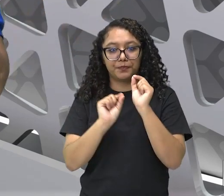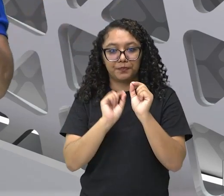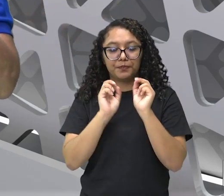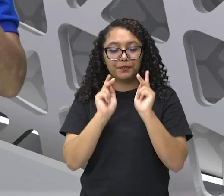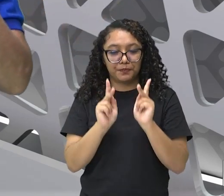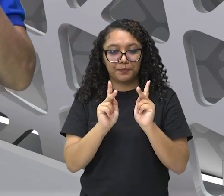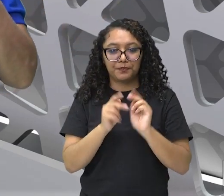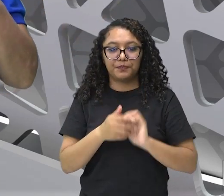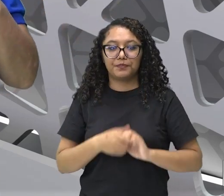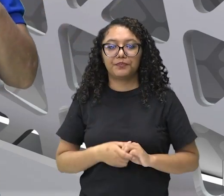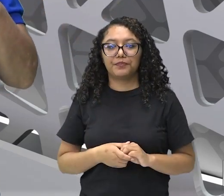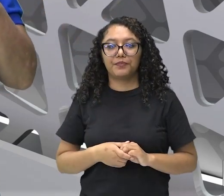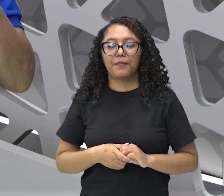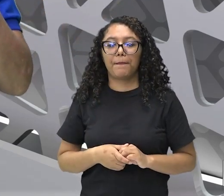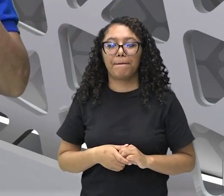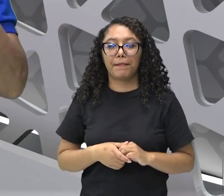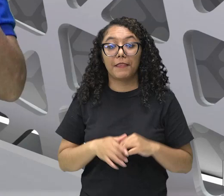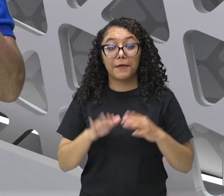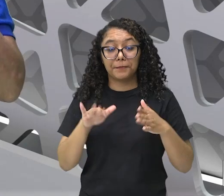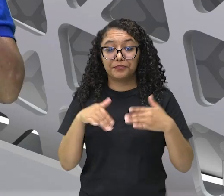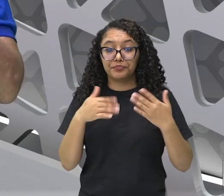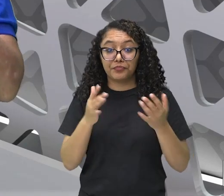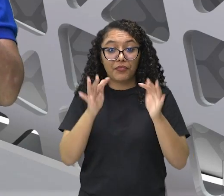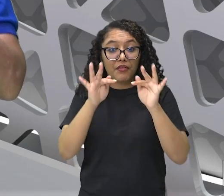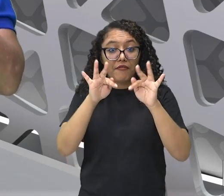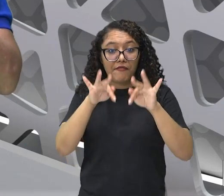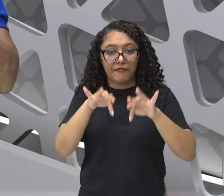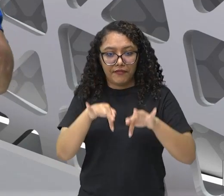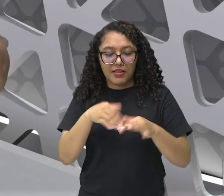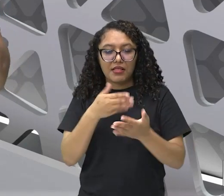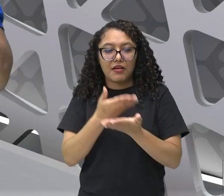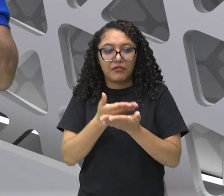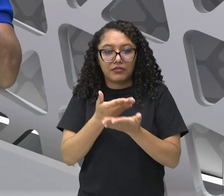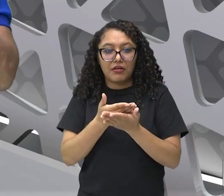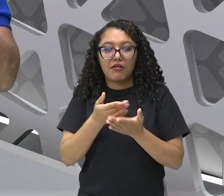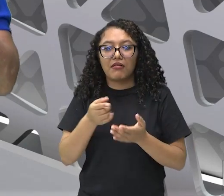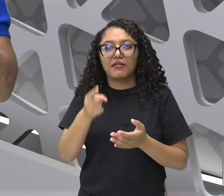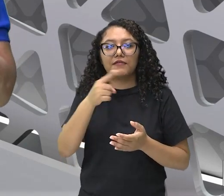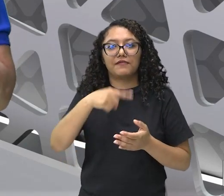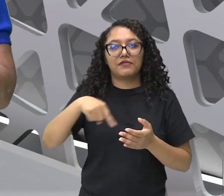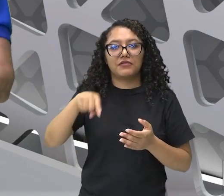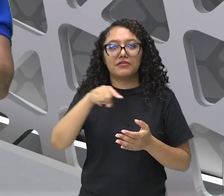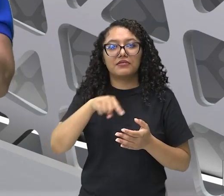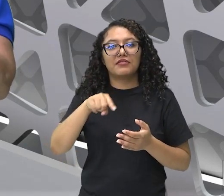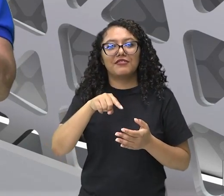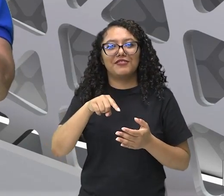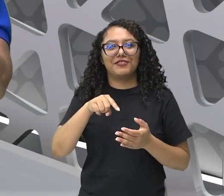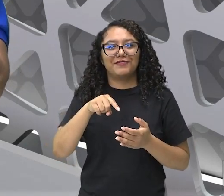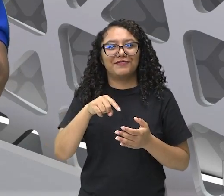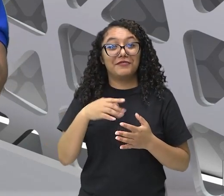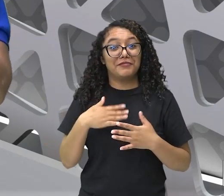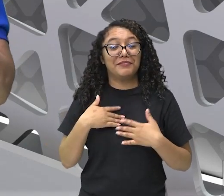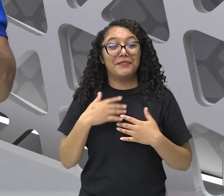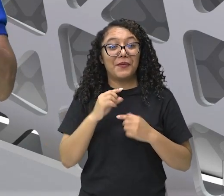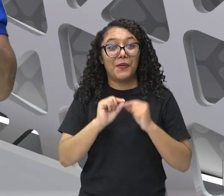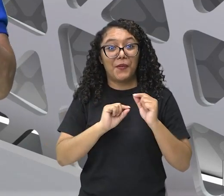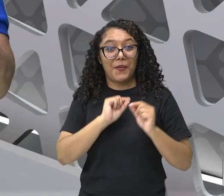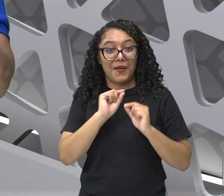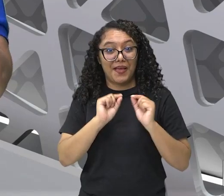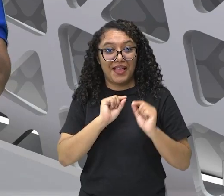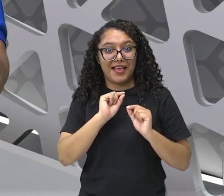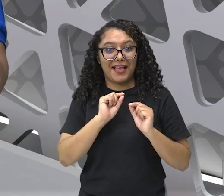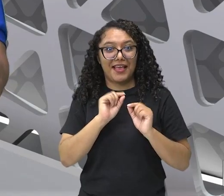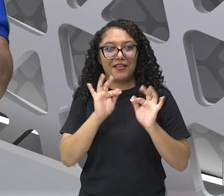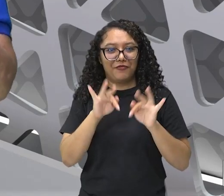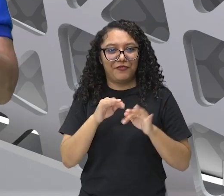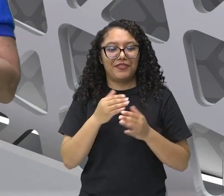ser convergente. Mas no final da nossa aula, vocês terão uma surpresa no que eu vou falar na